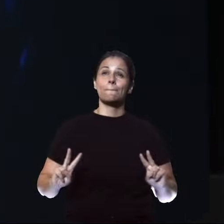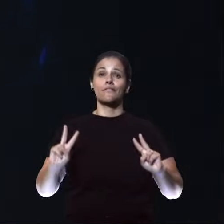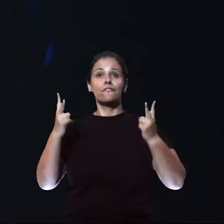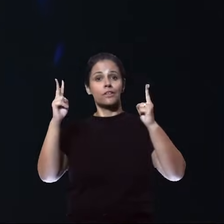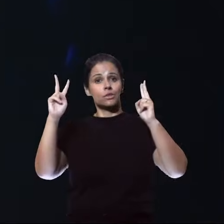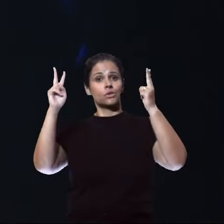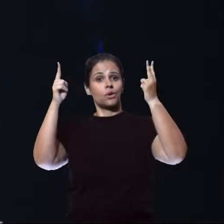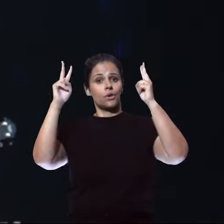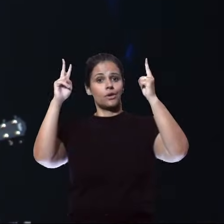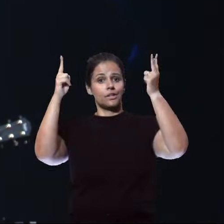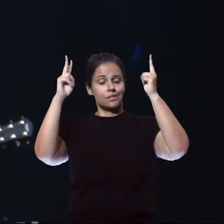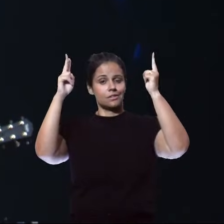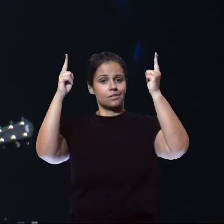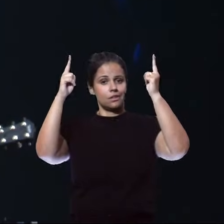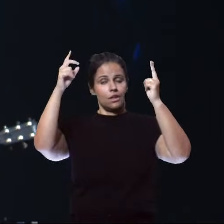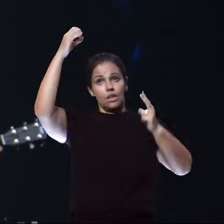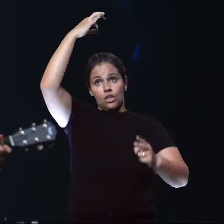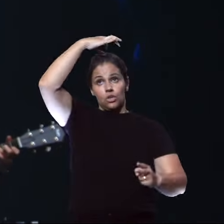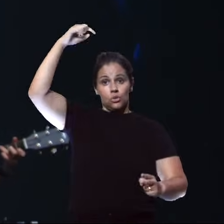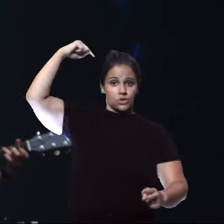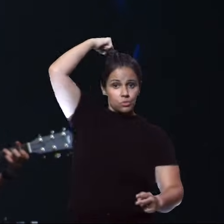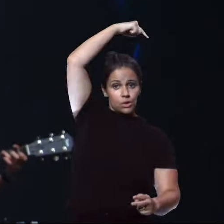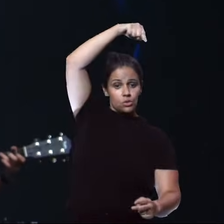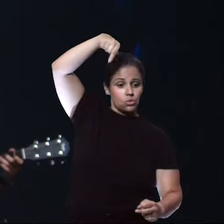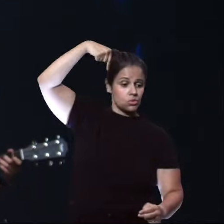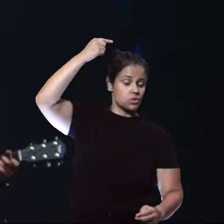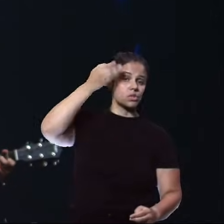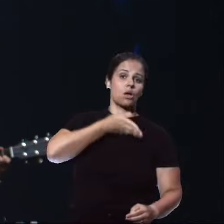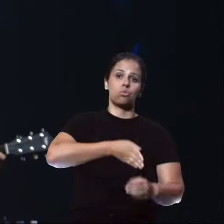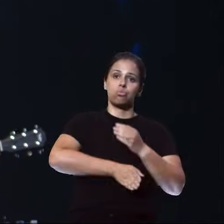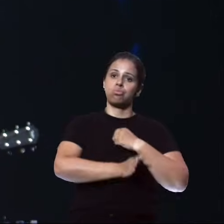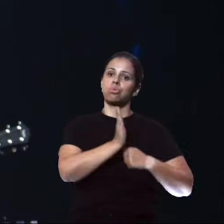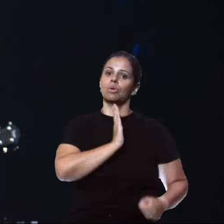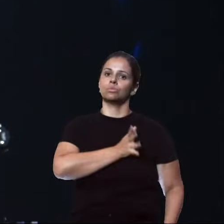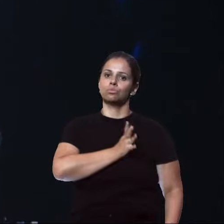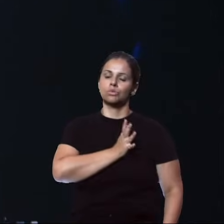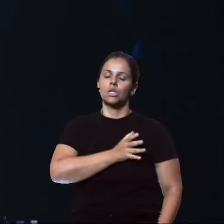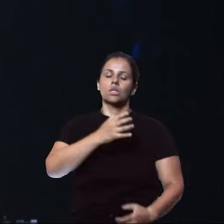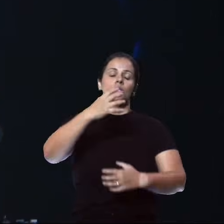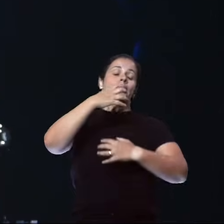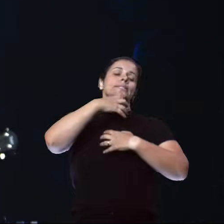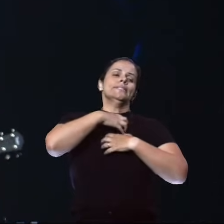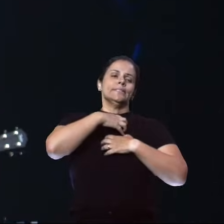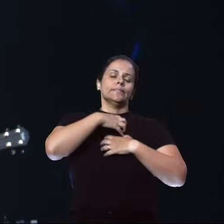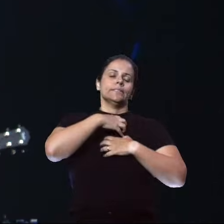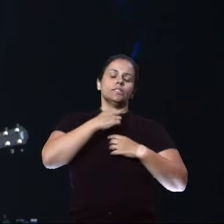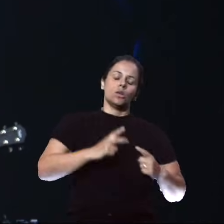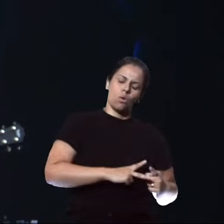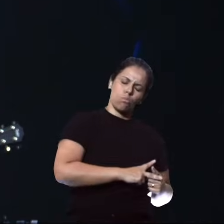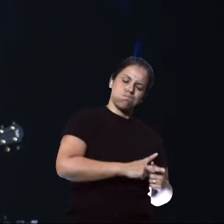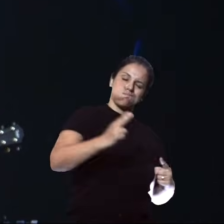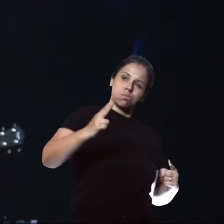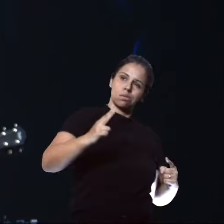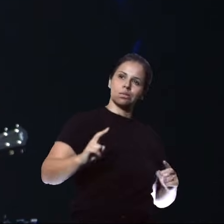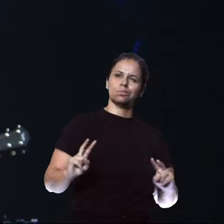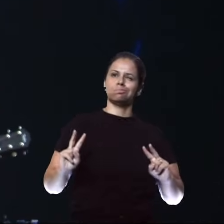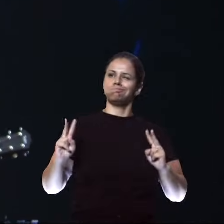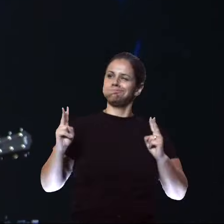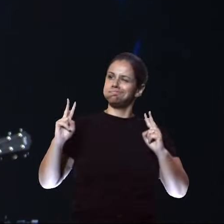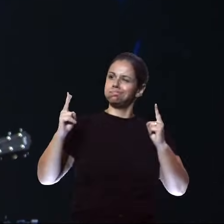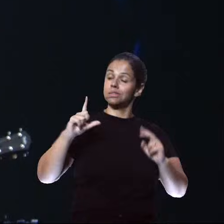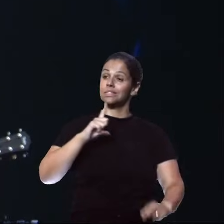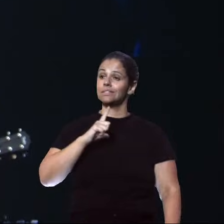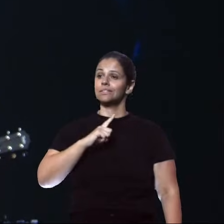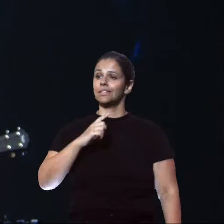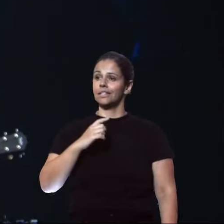Deus que habita em nós. Mais dá Ele do que a nossa carne. Aí a gente vence o pecado. Se o Espírito estiver guiando